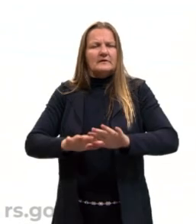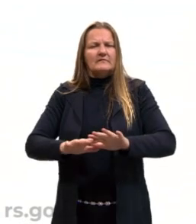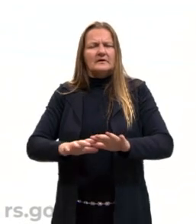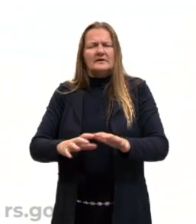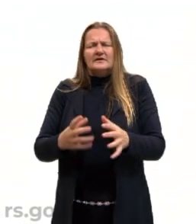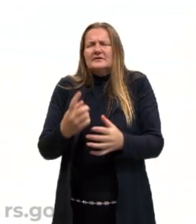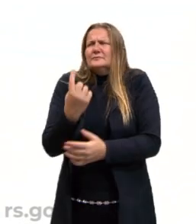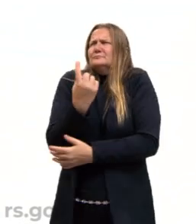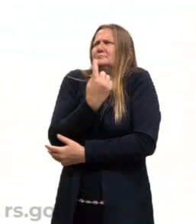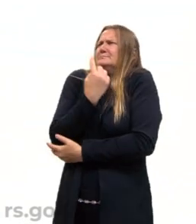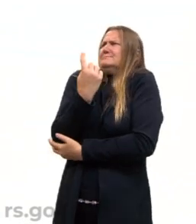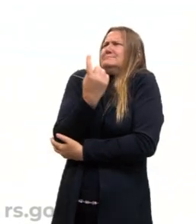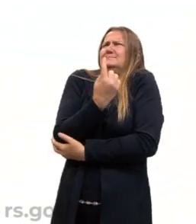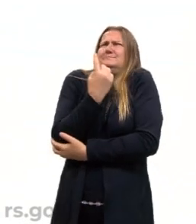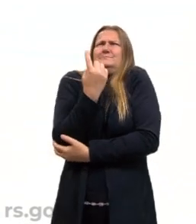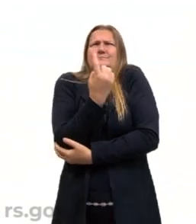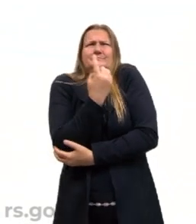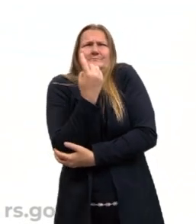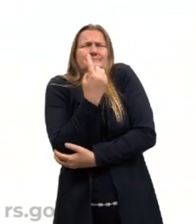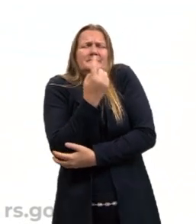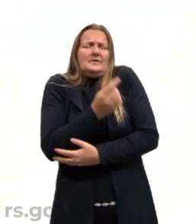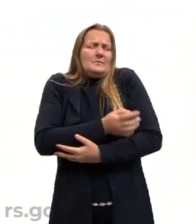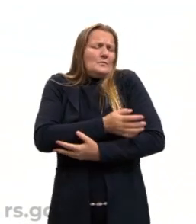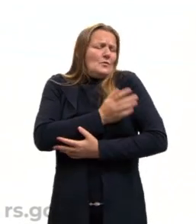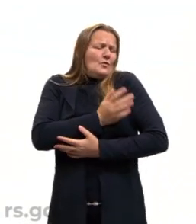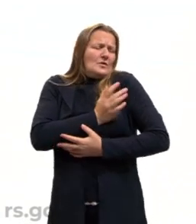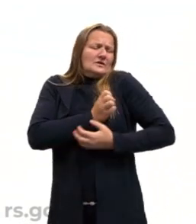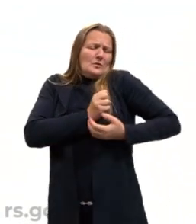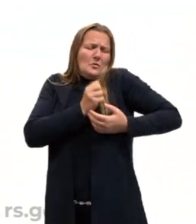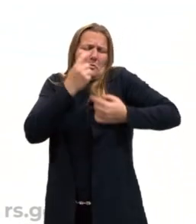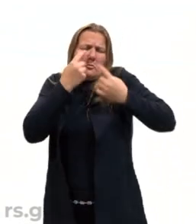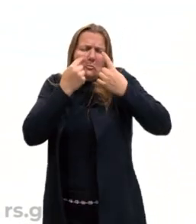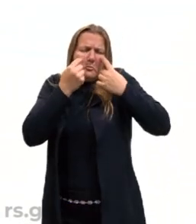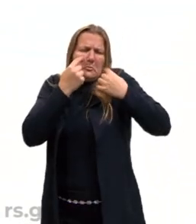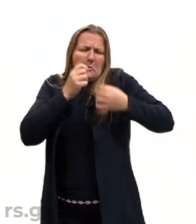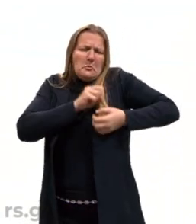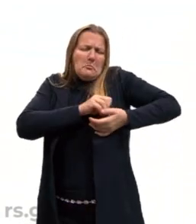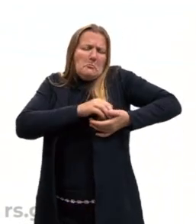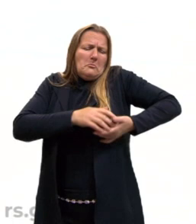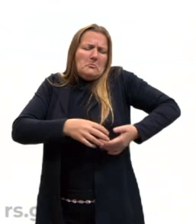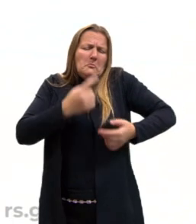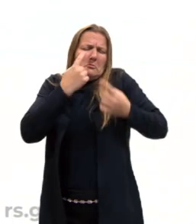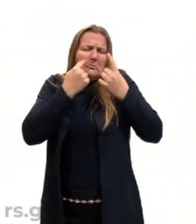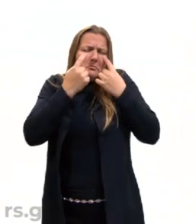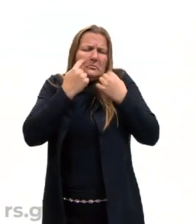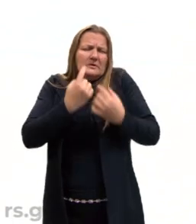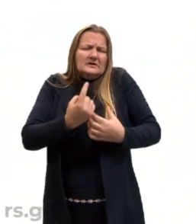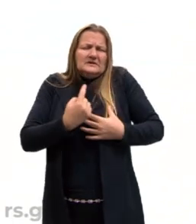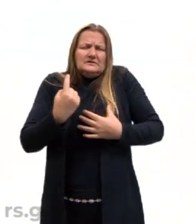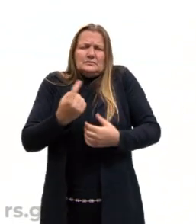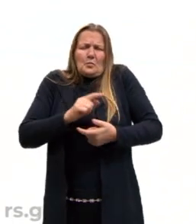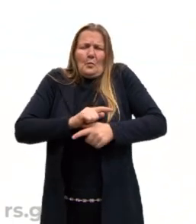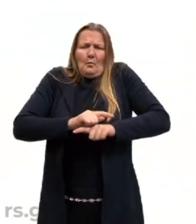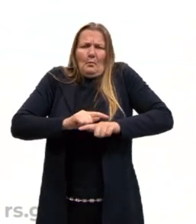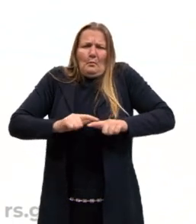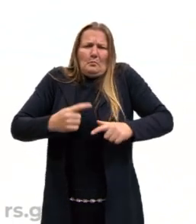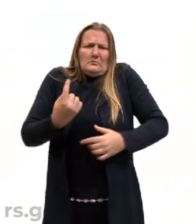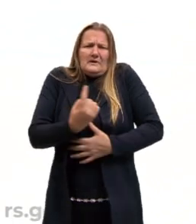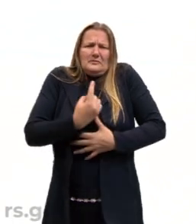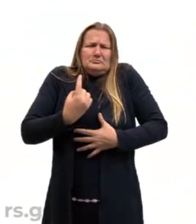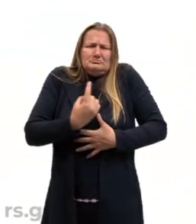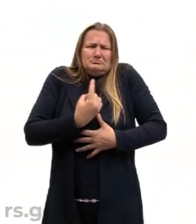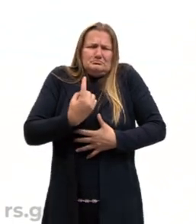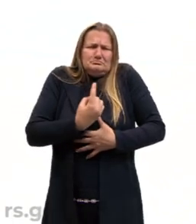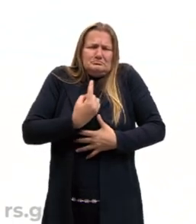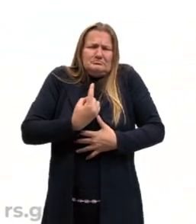sua solidão meu coração chorava de um vazio total olha só